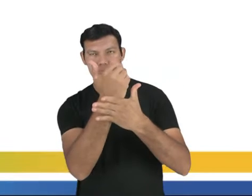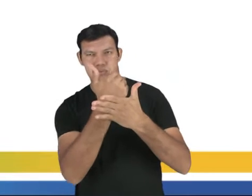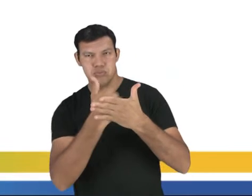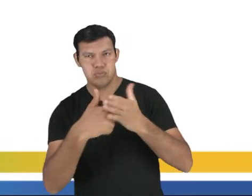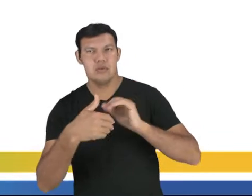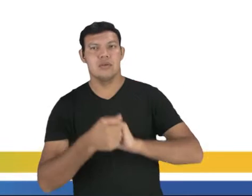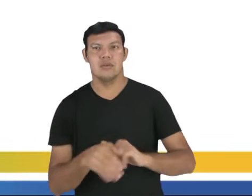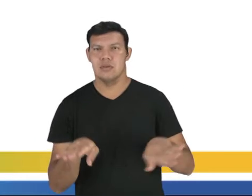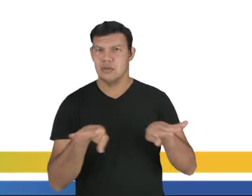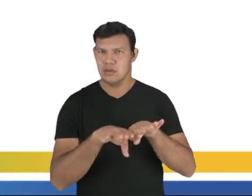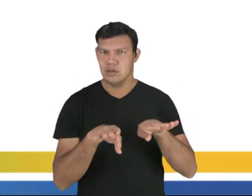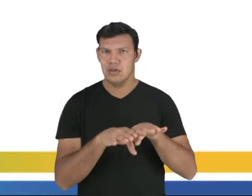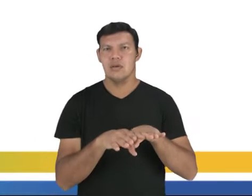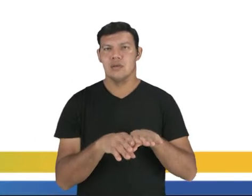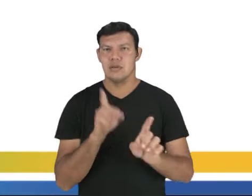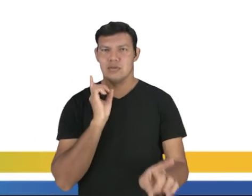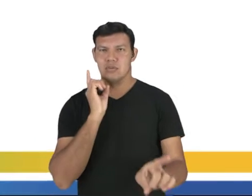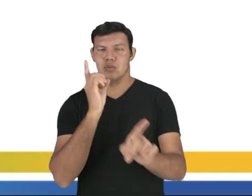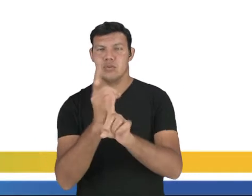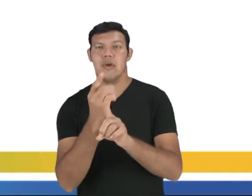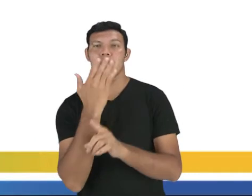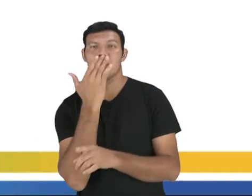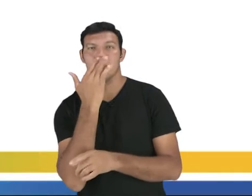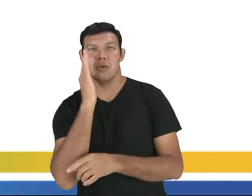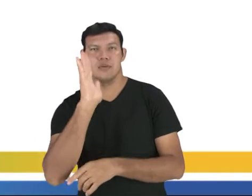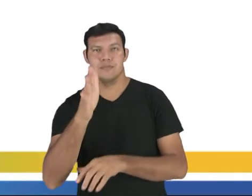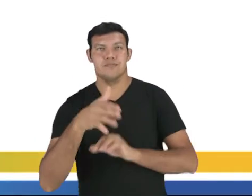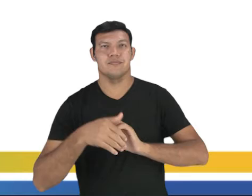ser, inclusive, encontrados coloridos, né?